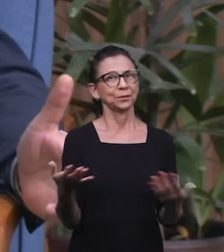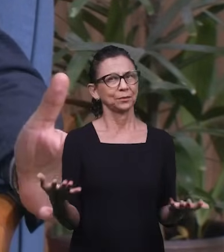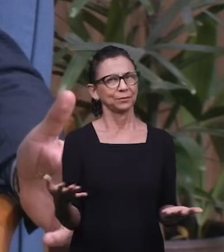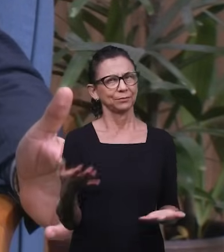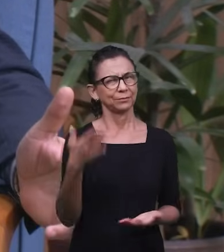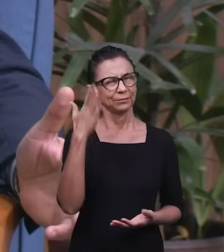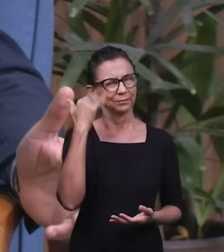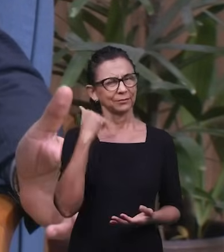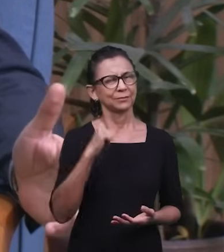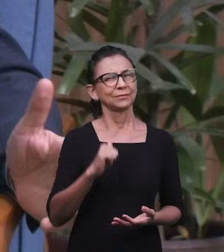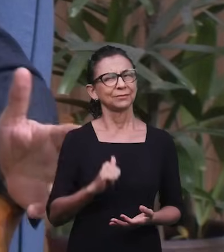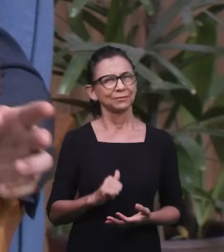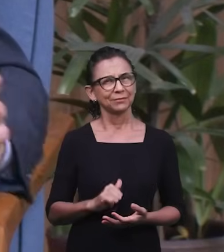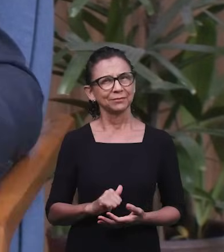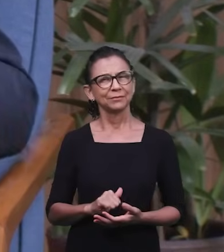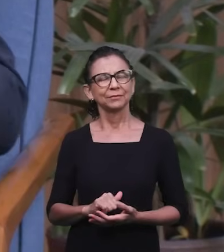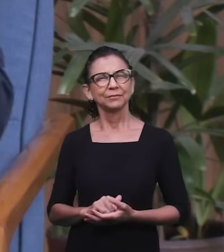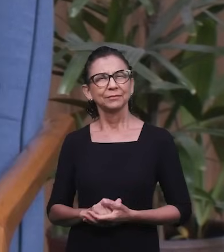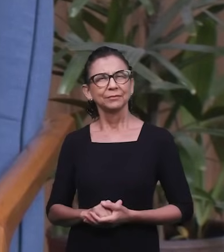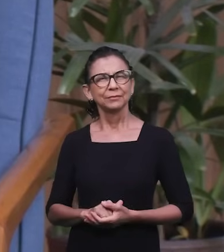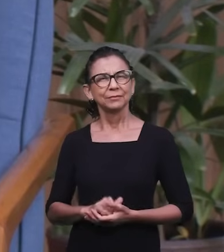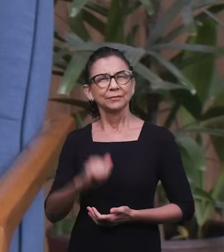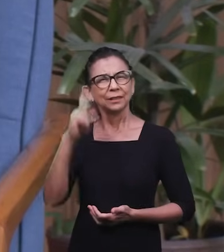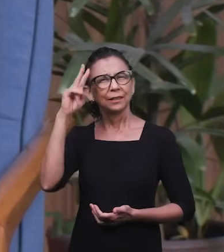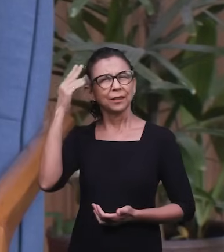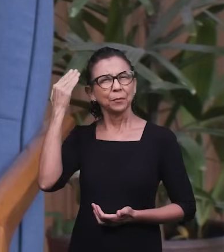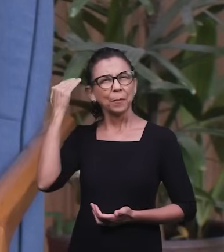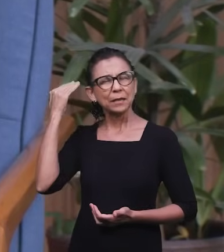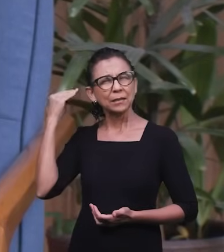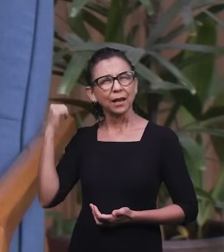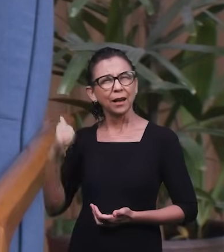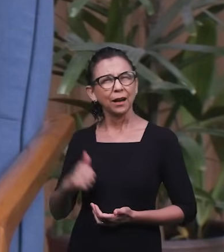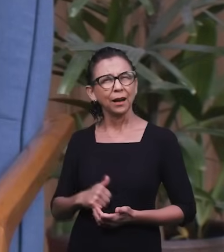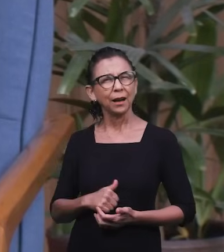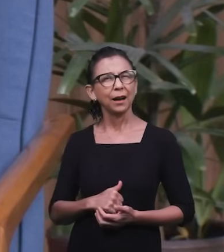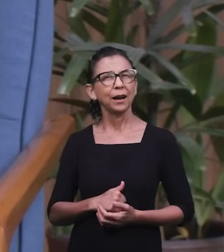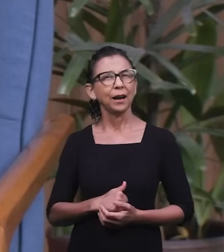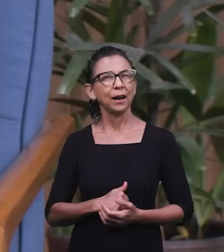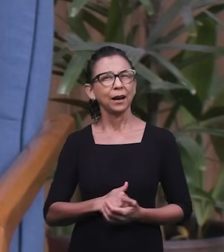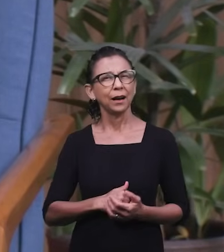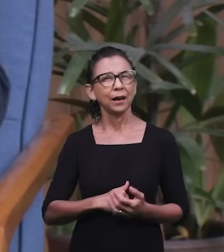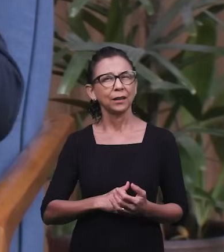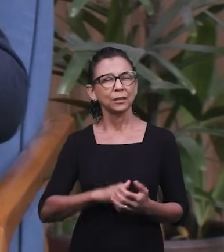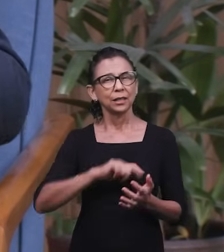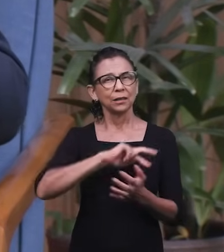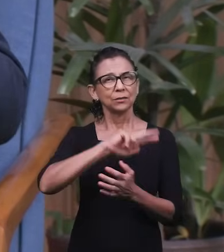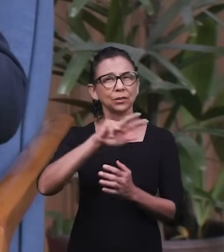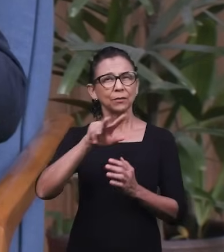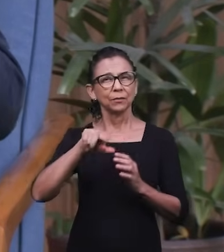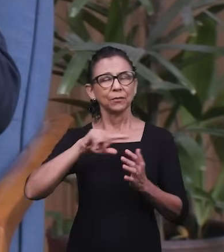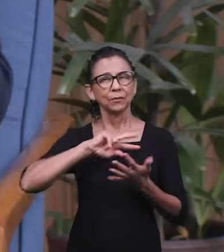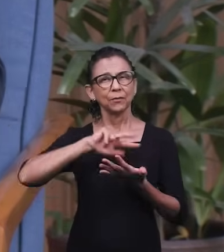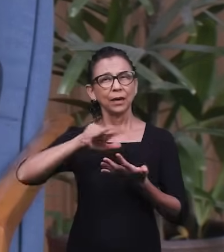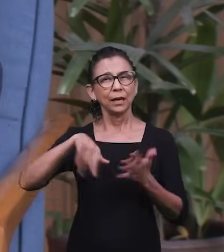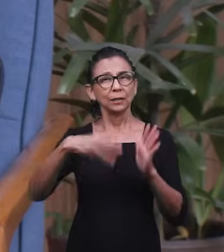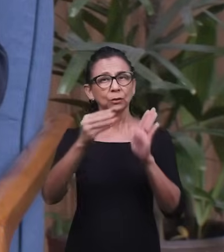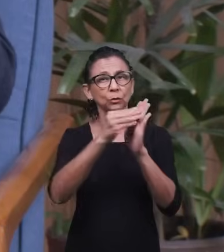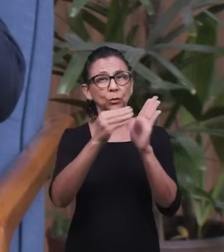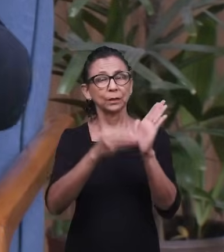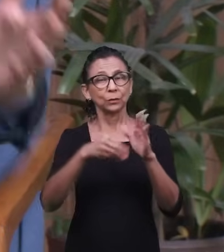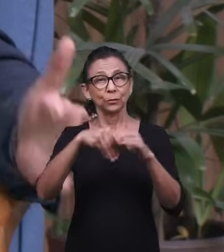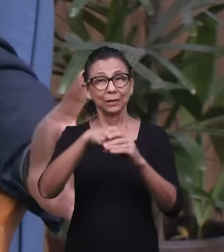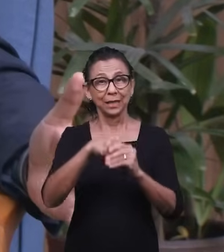programa, você já sabe disso, em que aquele programa como você conhecia antigamente, que tinha vários quadros, ele se